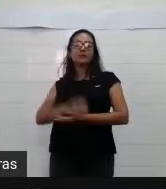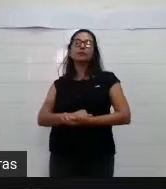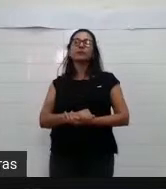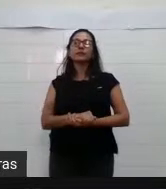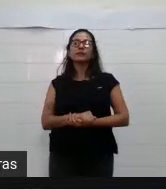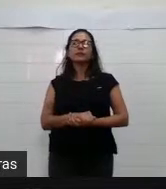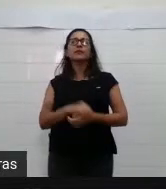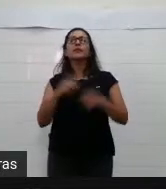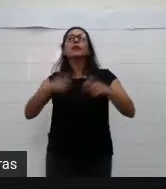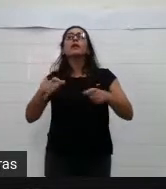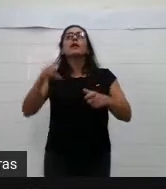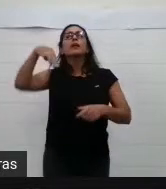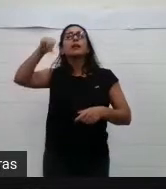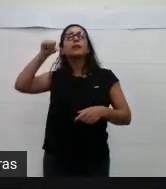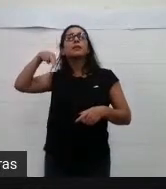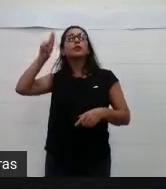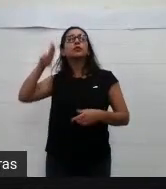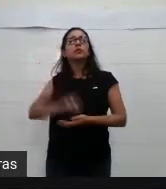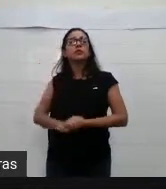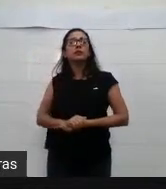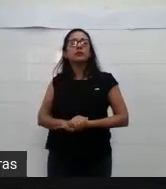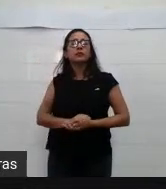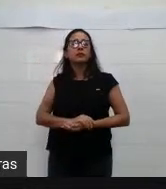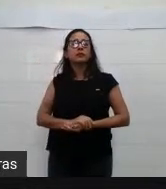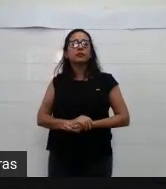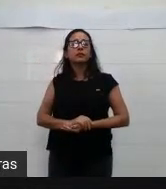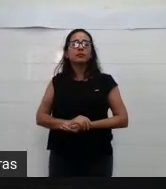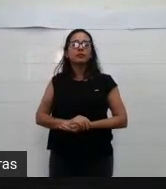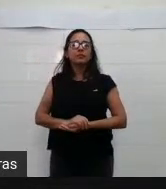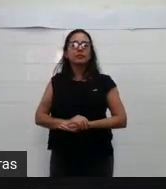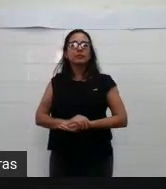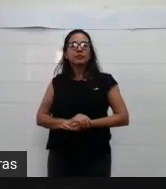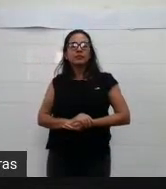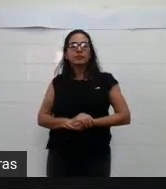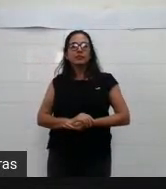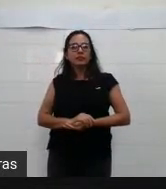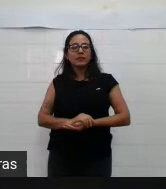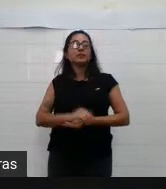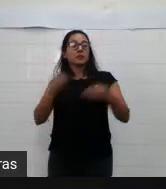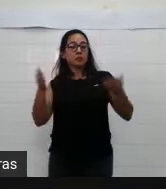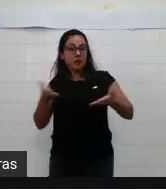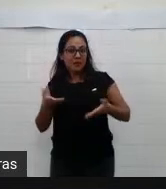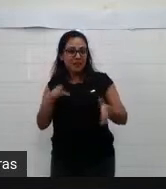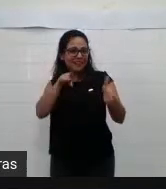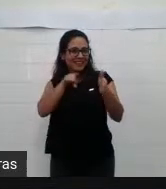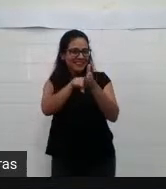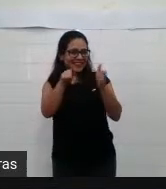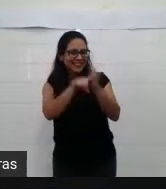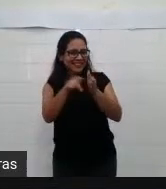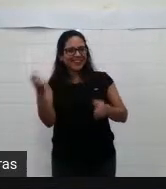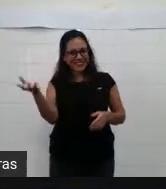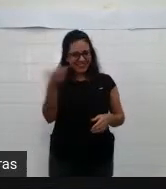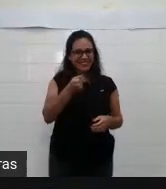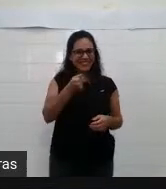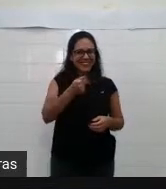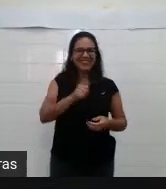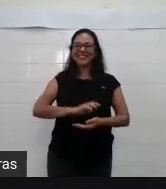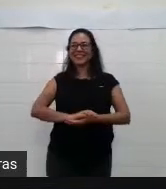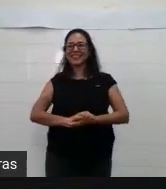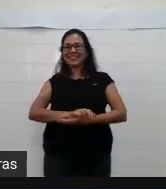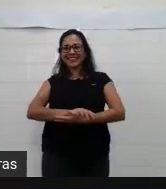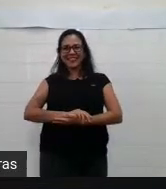Cadê a Manu, minha gente? Pronto. E agora, então, a gente vai passar as perguntas, né, Rodrigo? Vamos fazer essa dobradinha